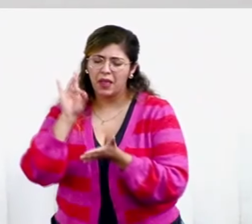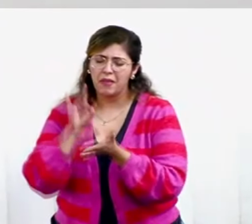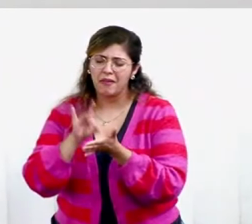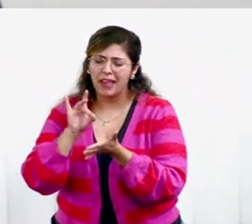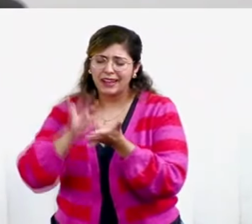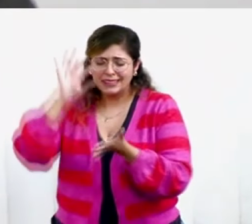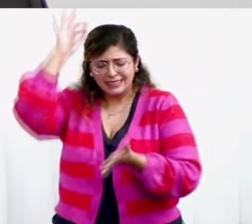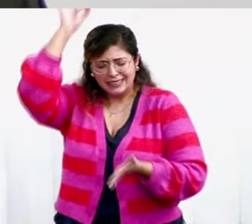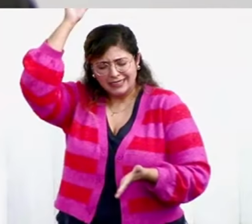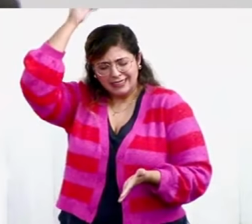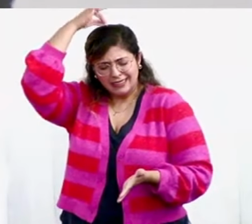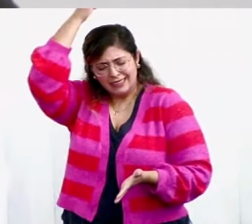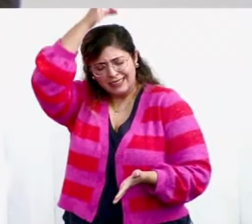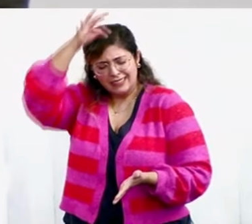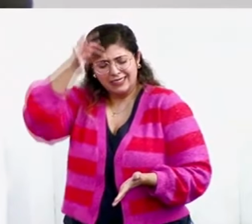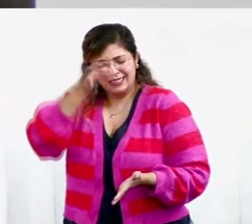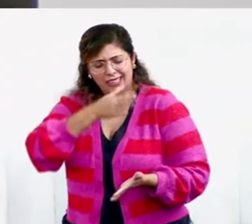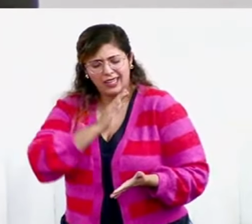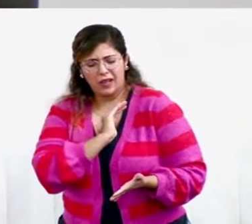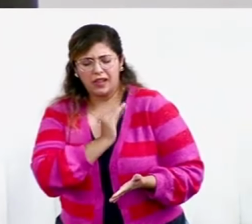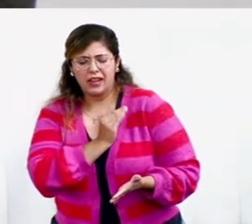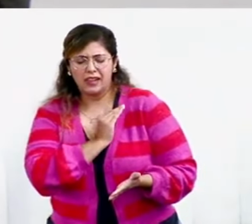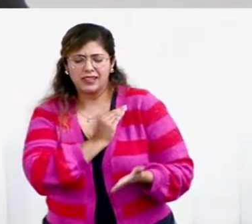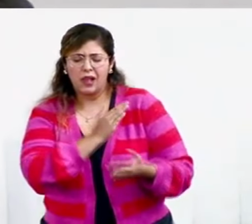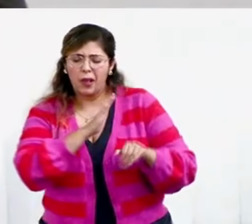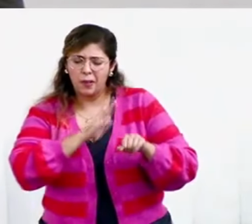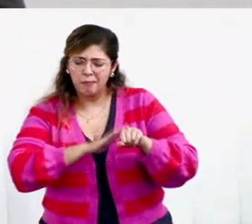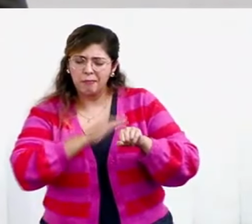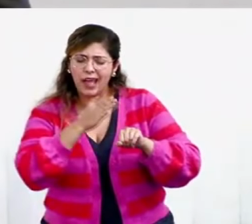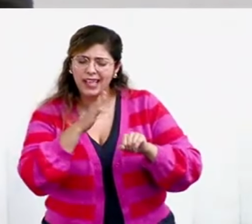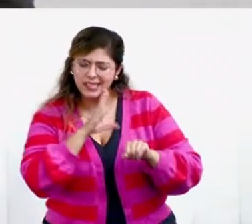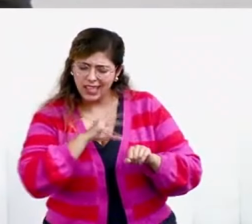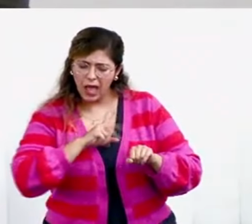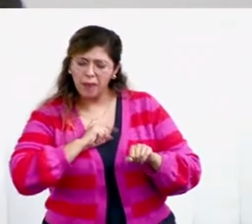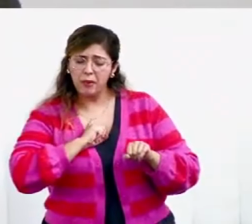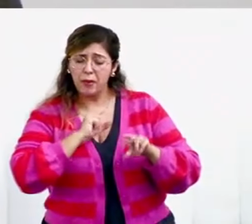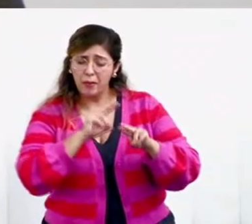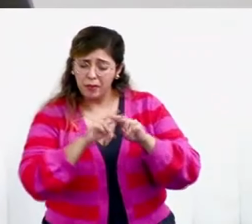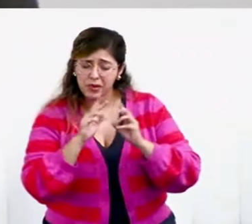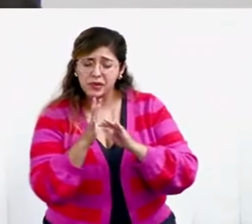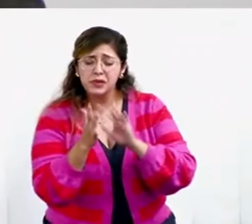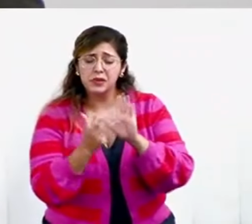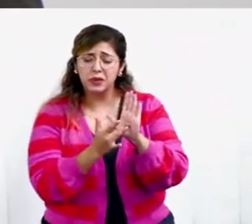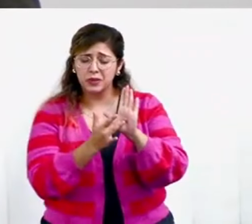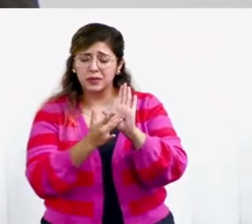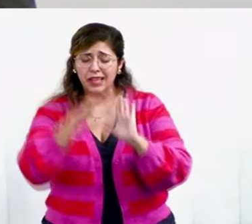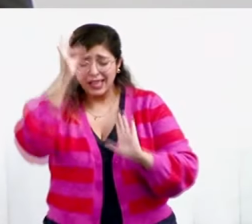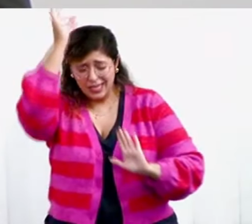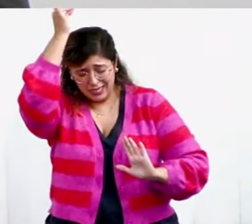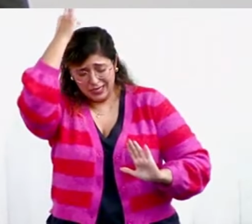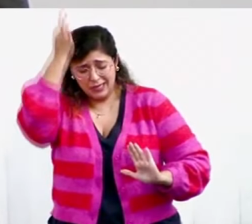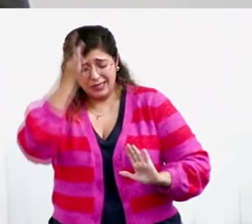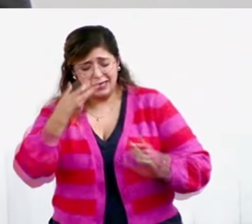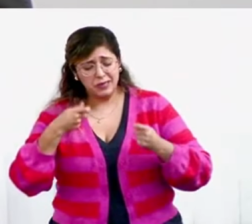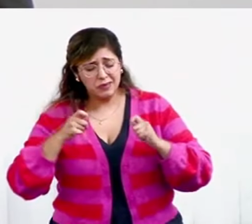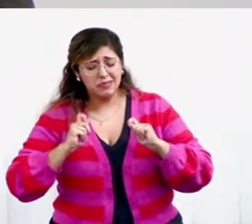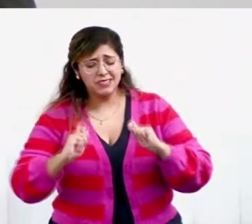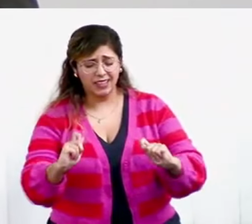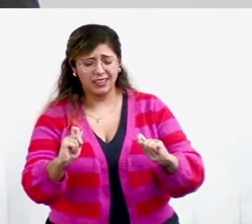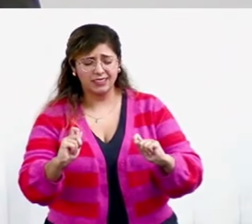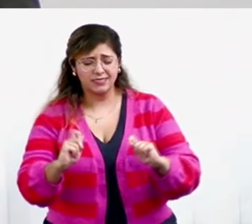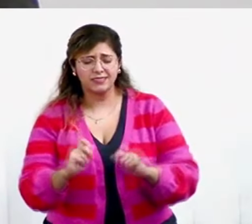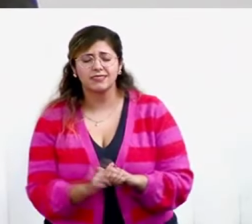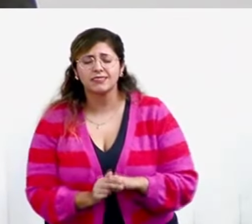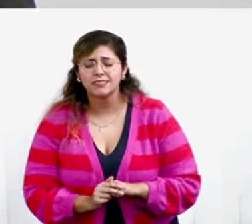Ó Deus, que haja mais amor no nosso coração, mais um amor imputado pelo Espírito Santo, que haja